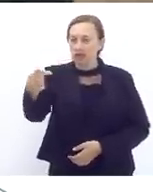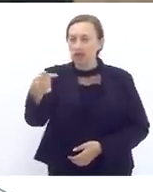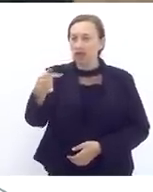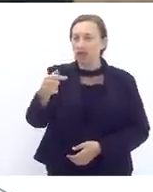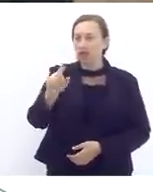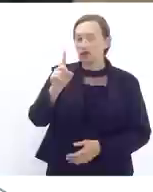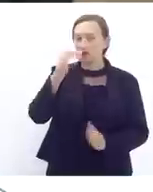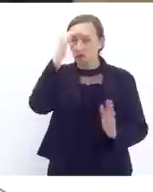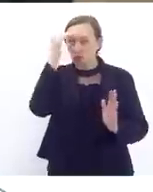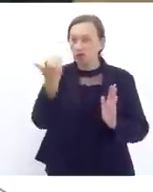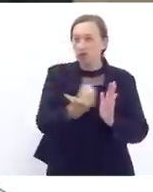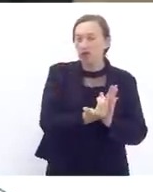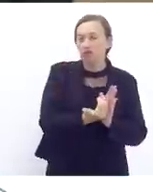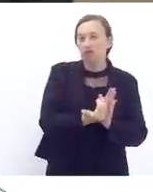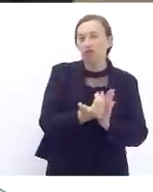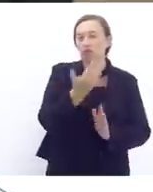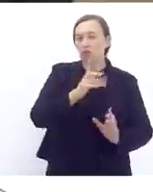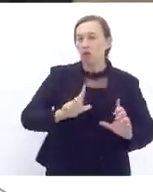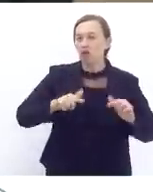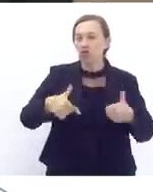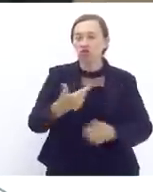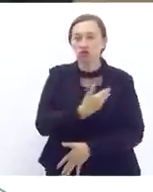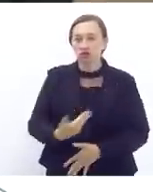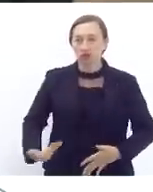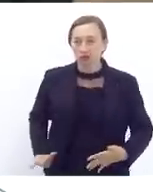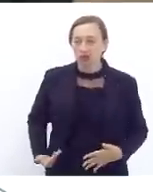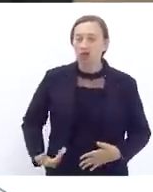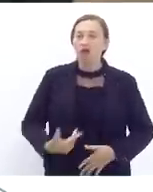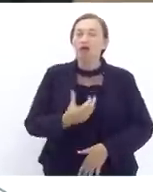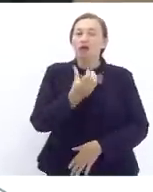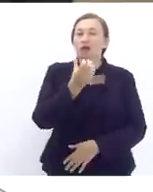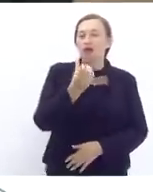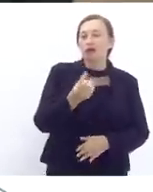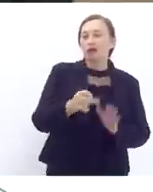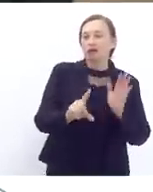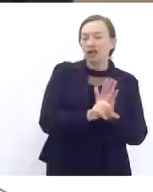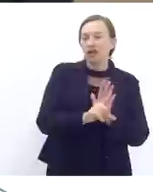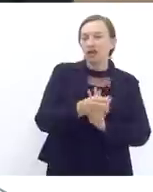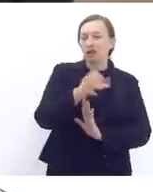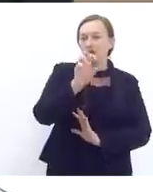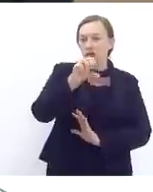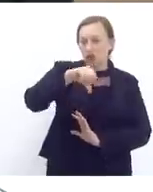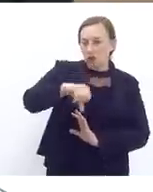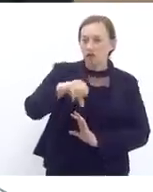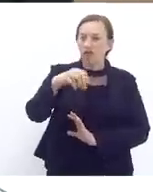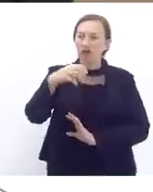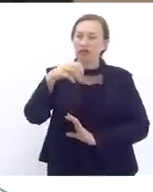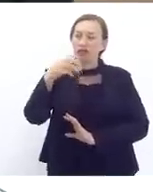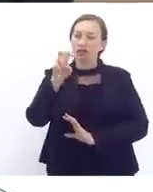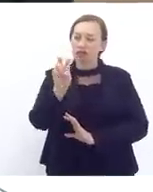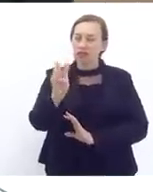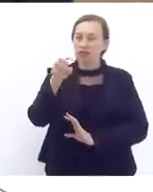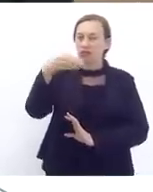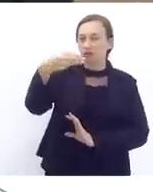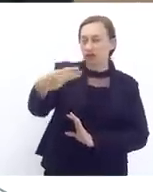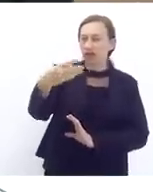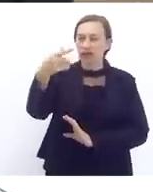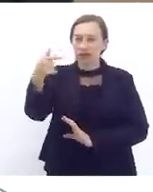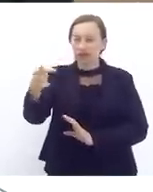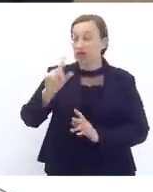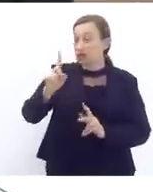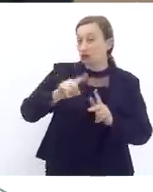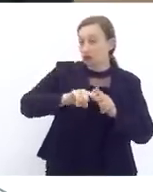de atos do Governador a massa aí 9537 vai fazer dois anos e ela não foi regulamentada